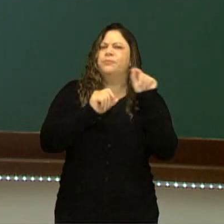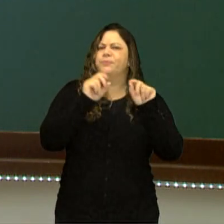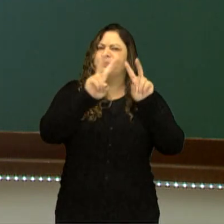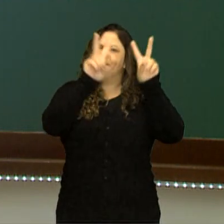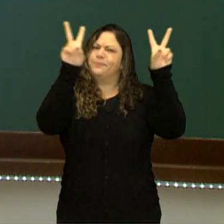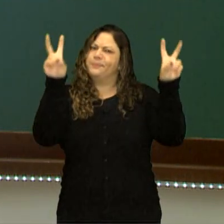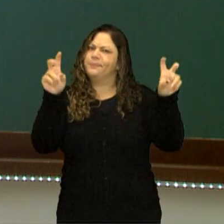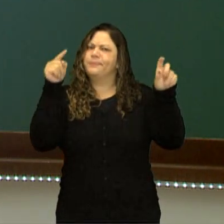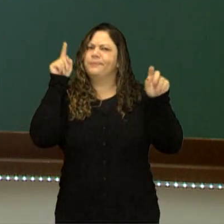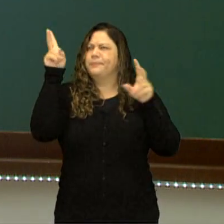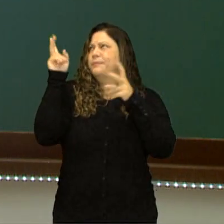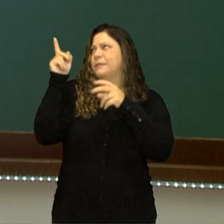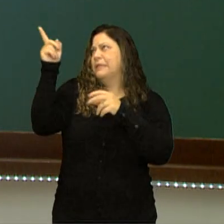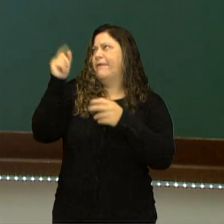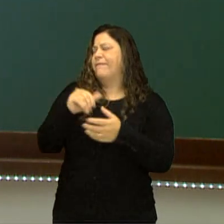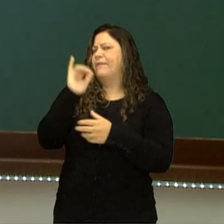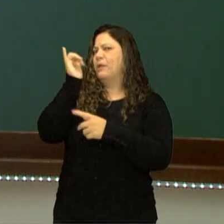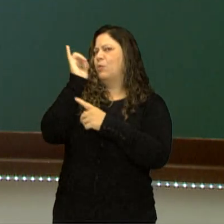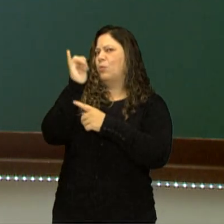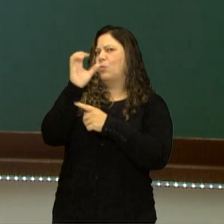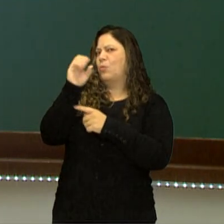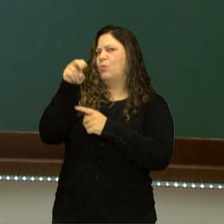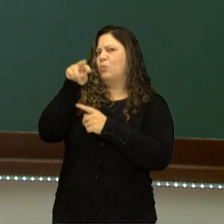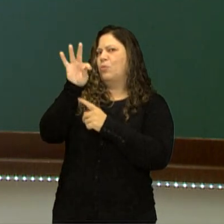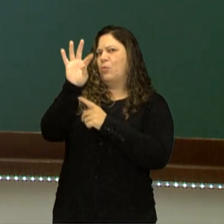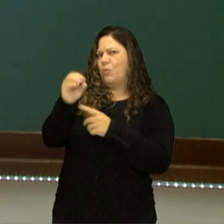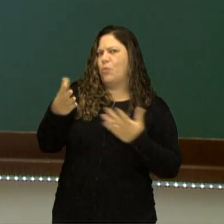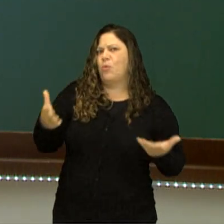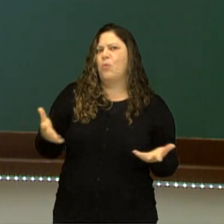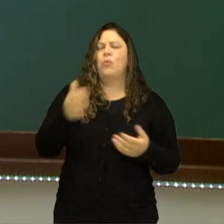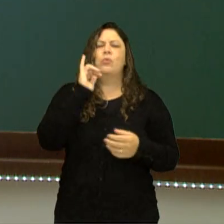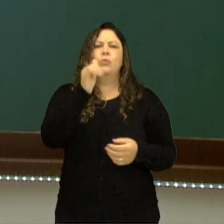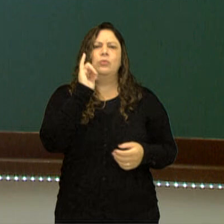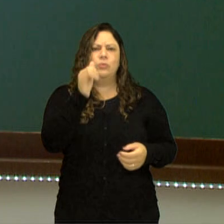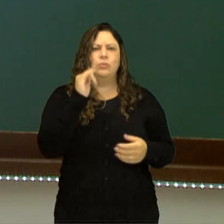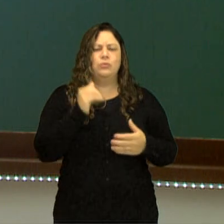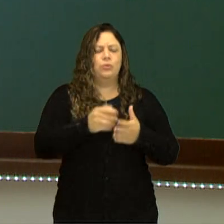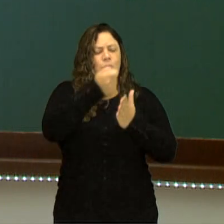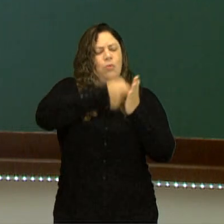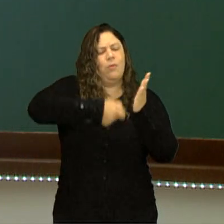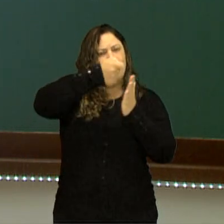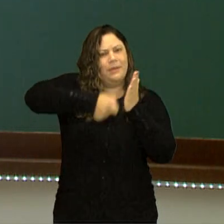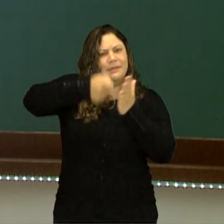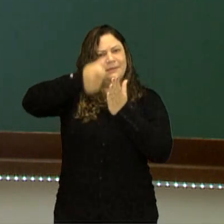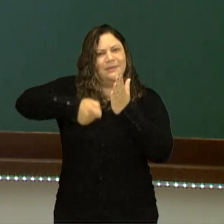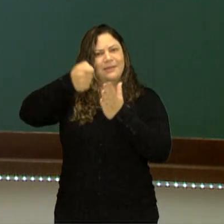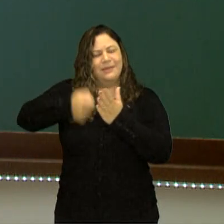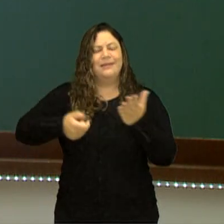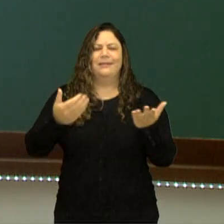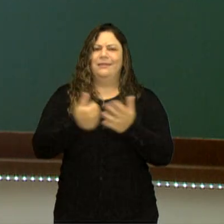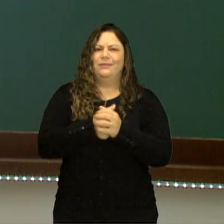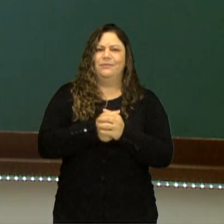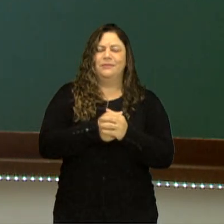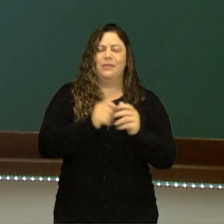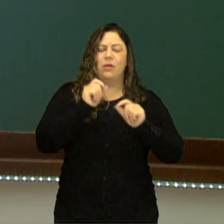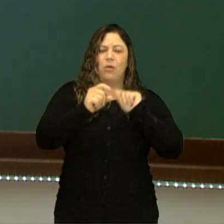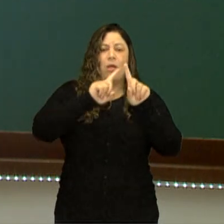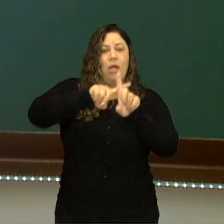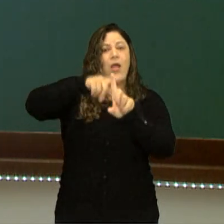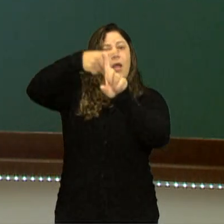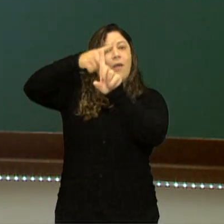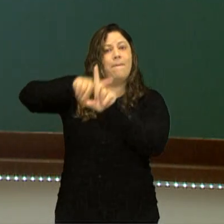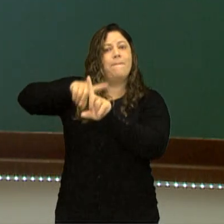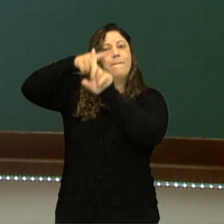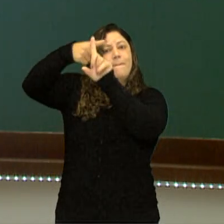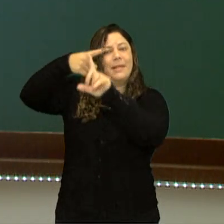o conto? Nenhuma contação, ou até mesmo num processo de reescrita, a pessoa acaba aumentando, coloca